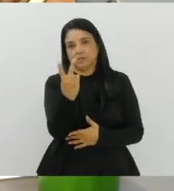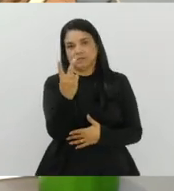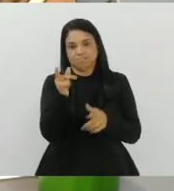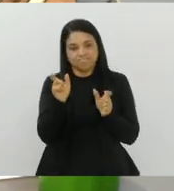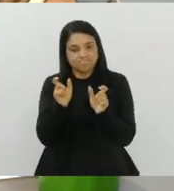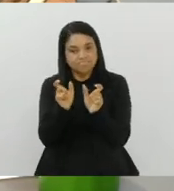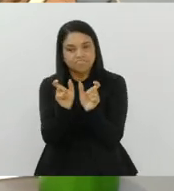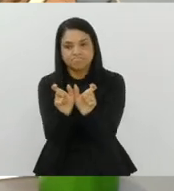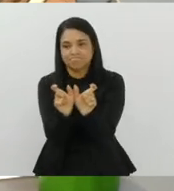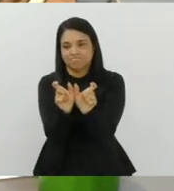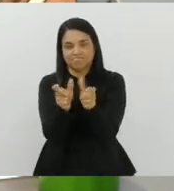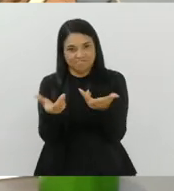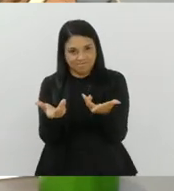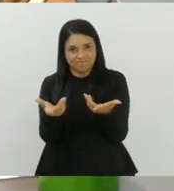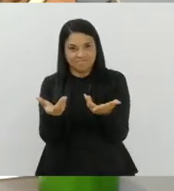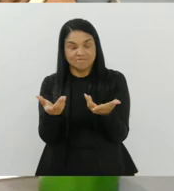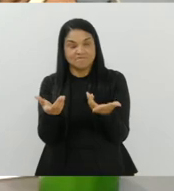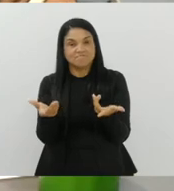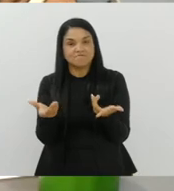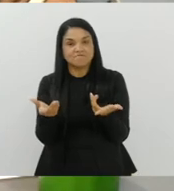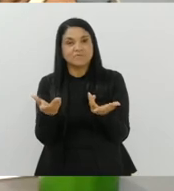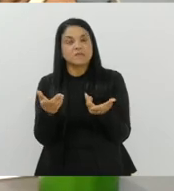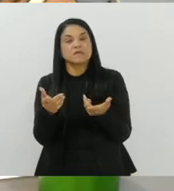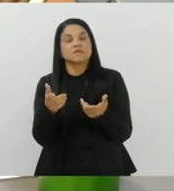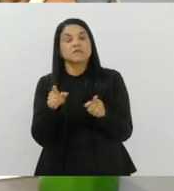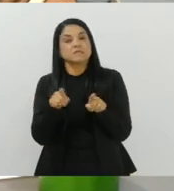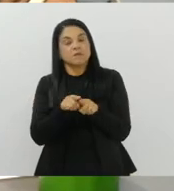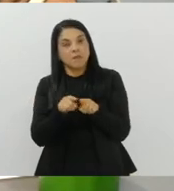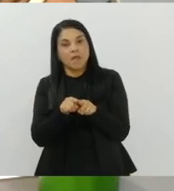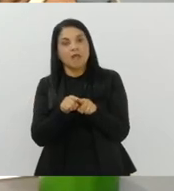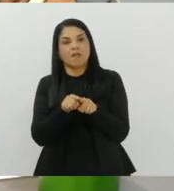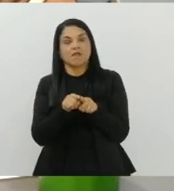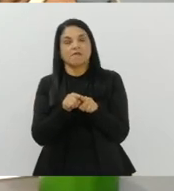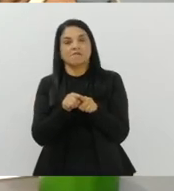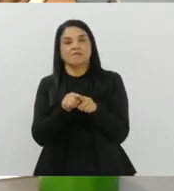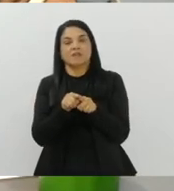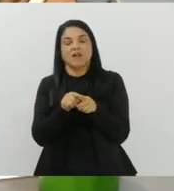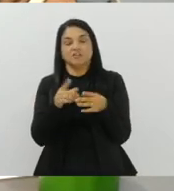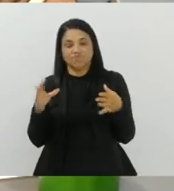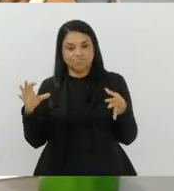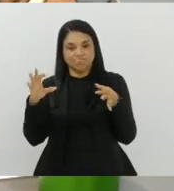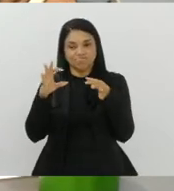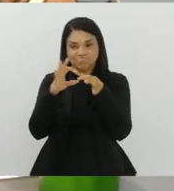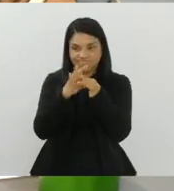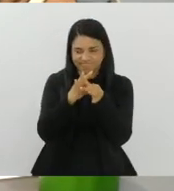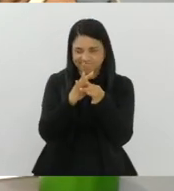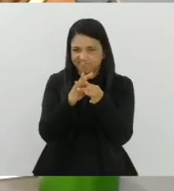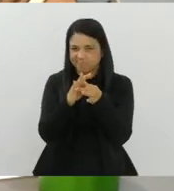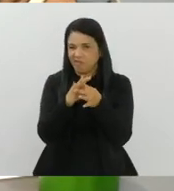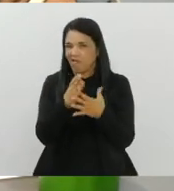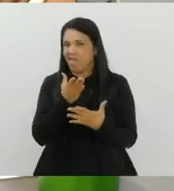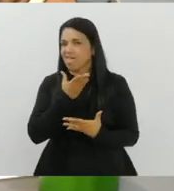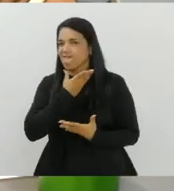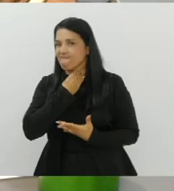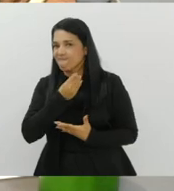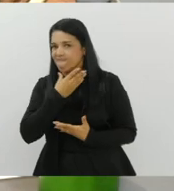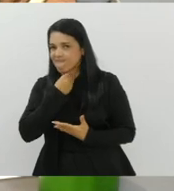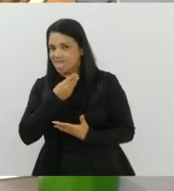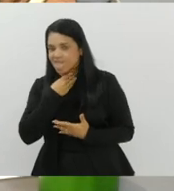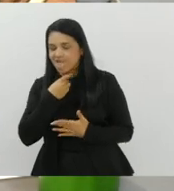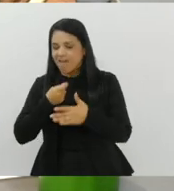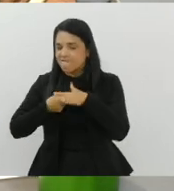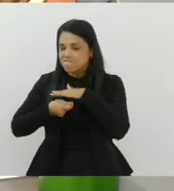conjunto. E aí, sobre a questão das expansões, né, as ditas fusões, falsas fusões, os